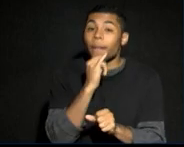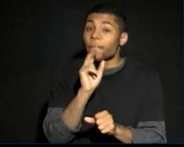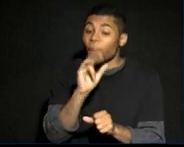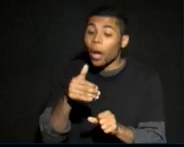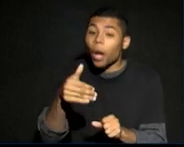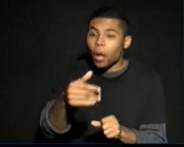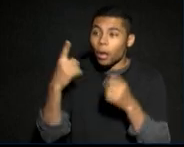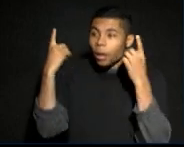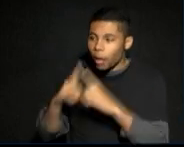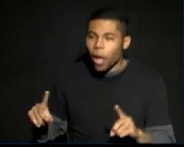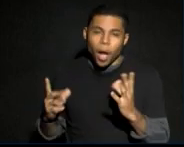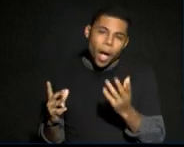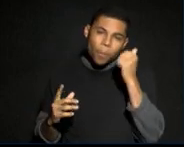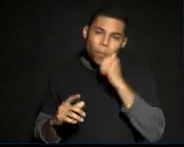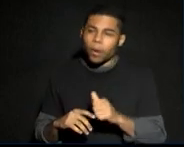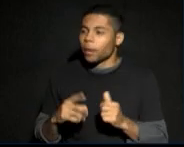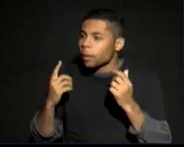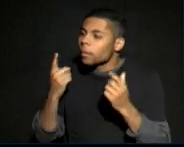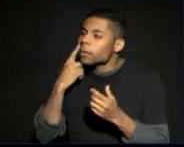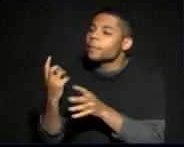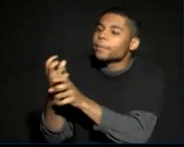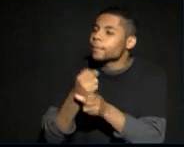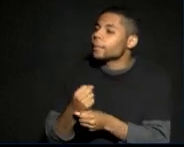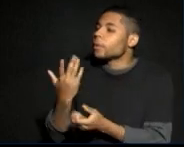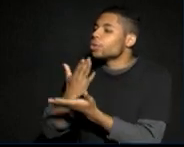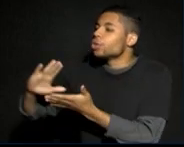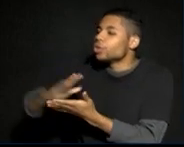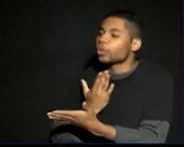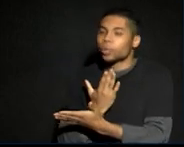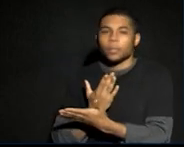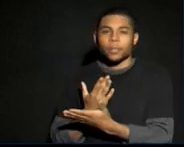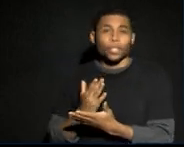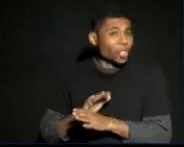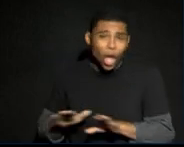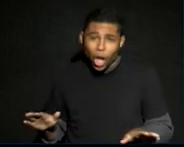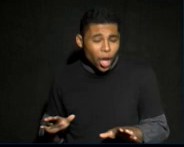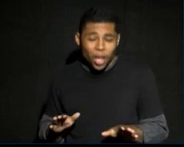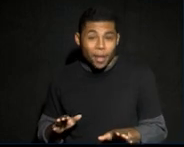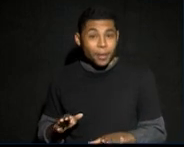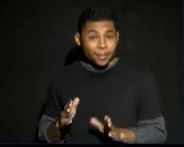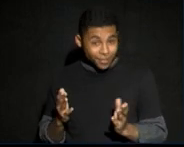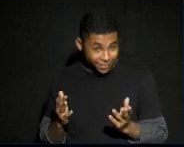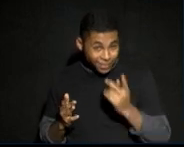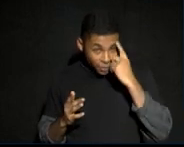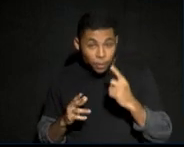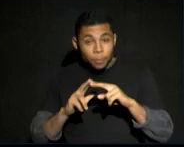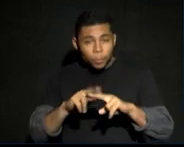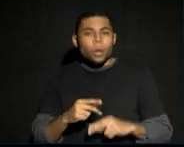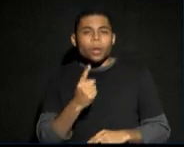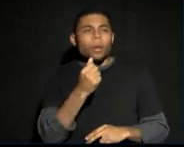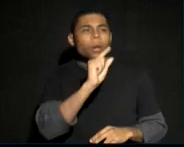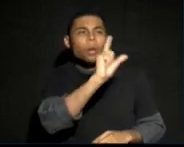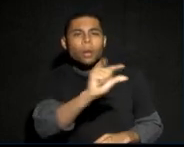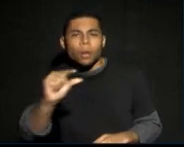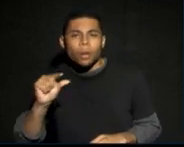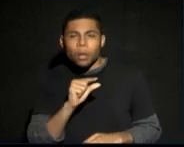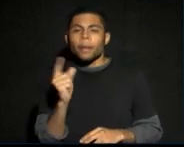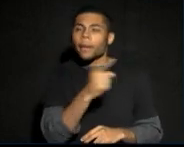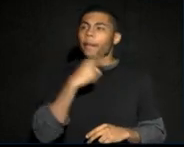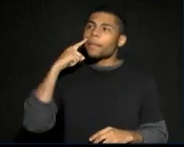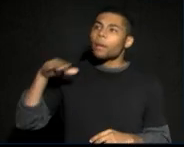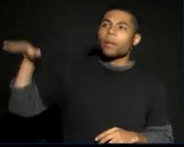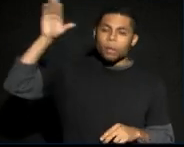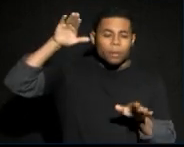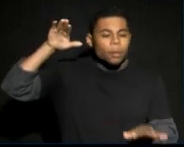e aí a gente principalmente na baixa renda olhando para o poder é uma estratégia de relacionamento para gente